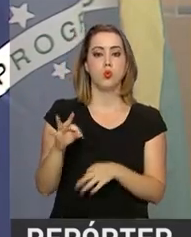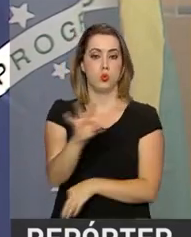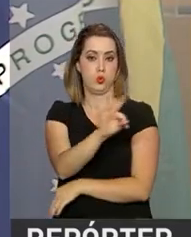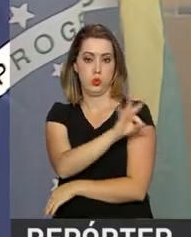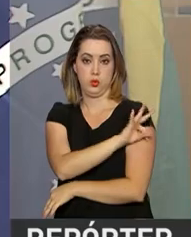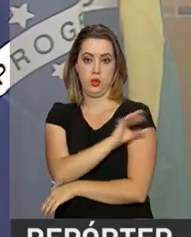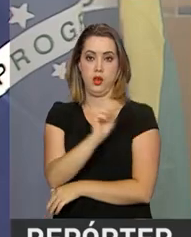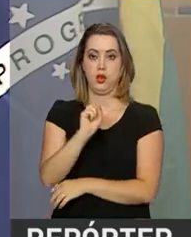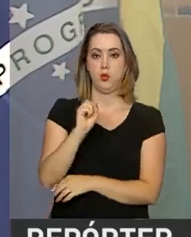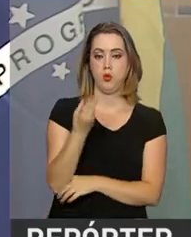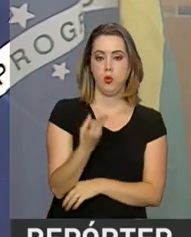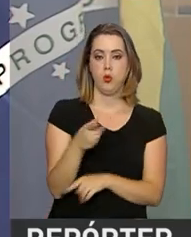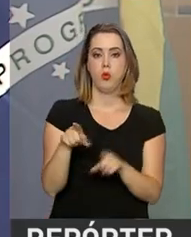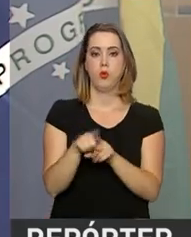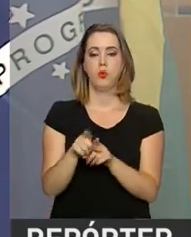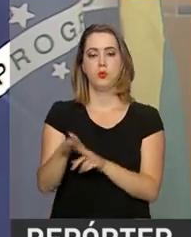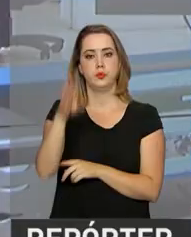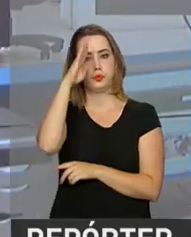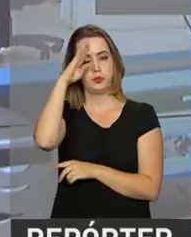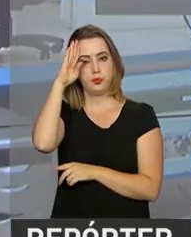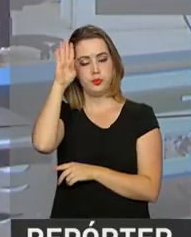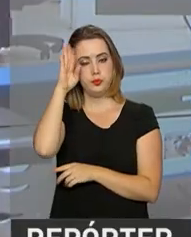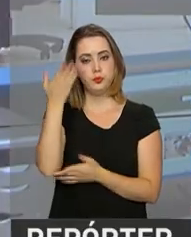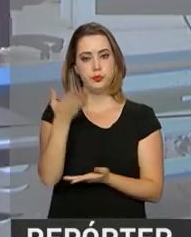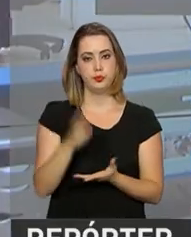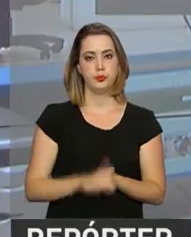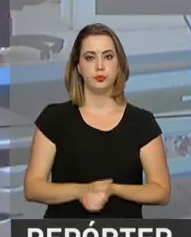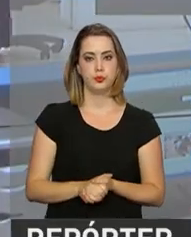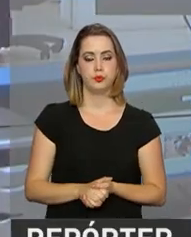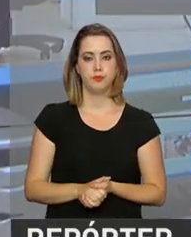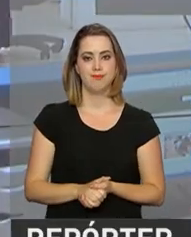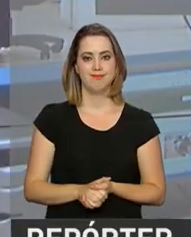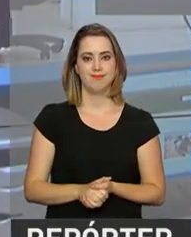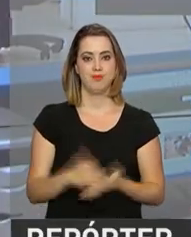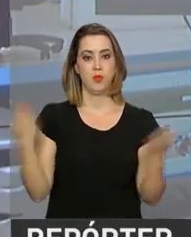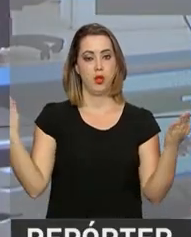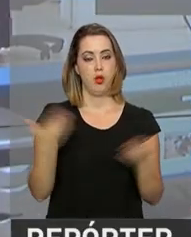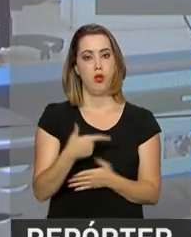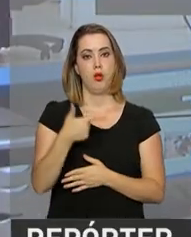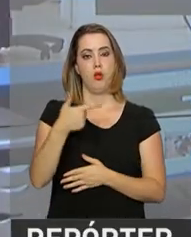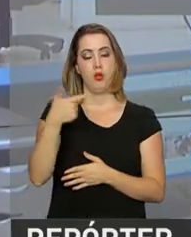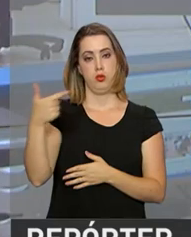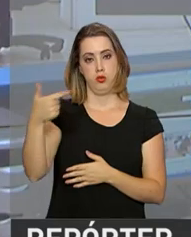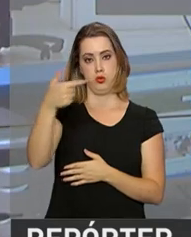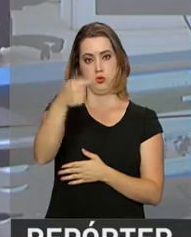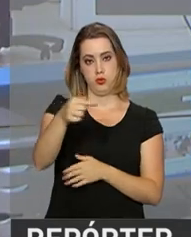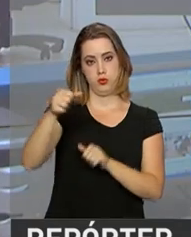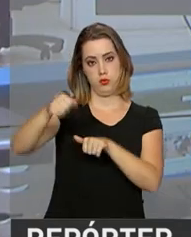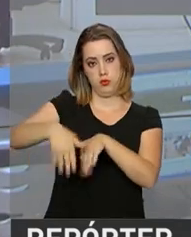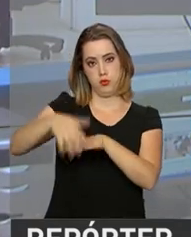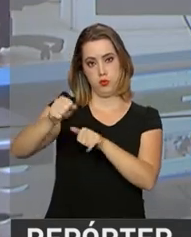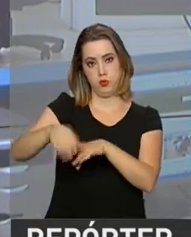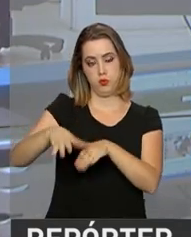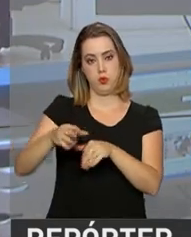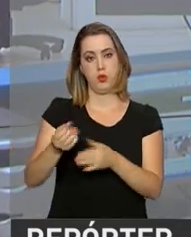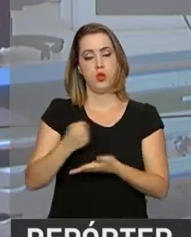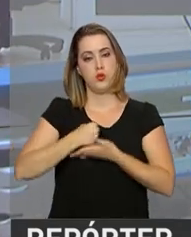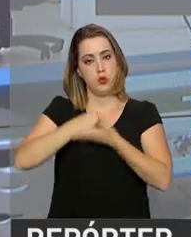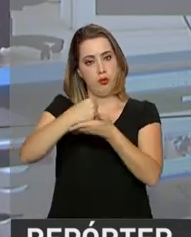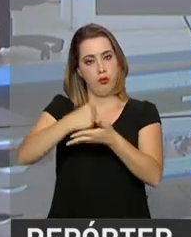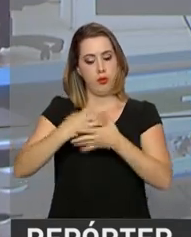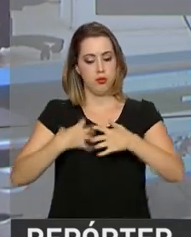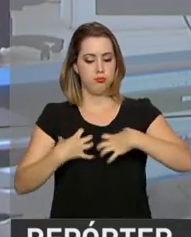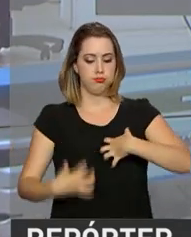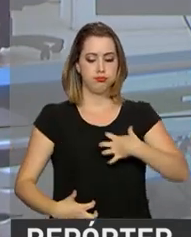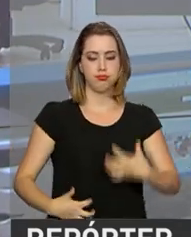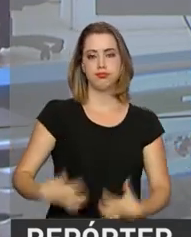mesmo uma carreira universitária hoje 27 de setembro é o dia nacional de doação de órgãos o Brasil